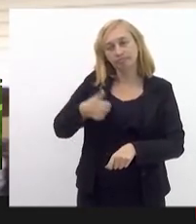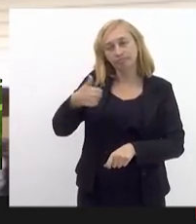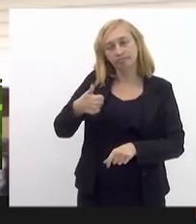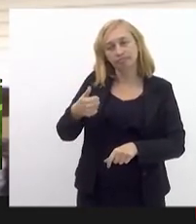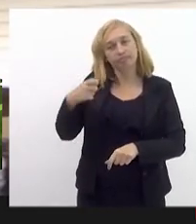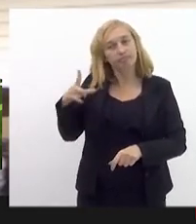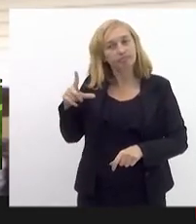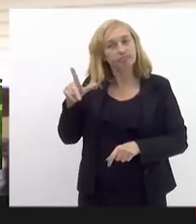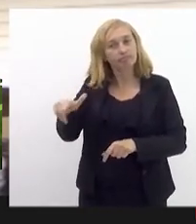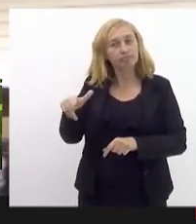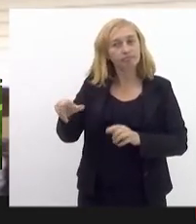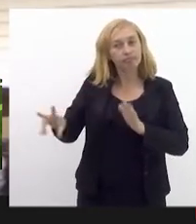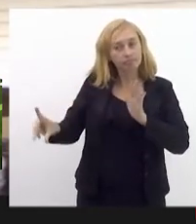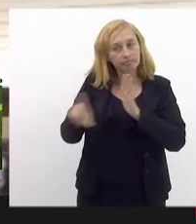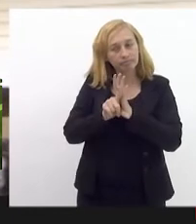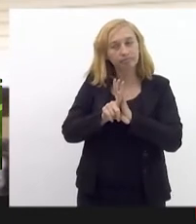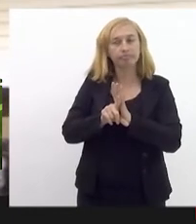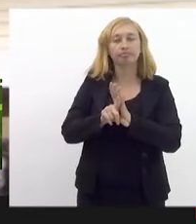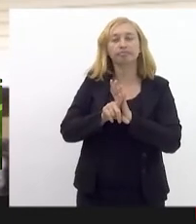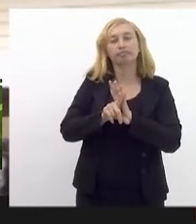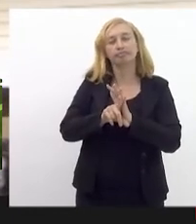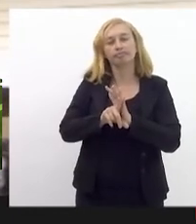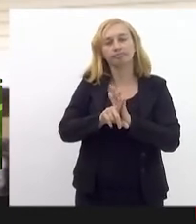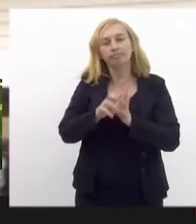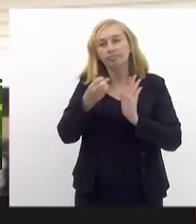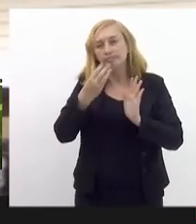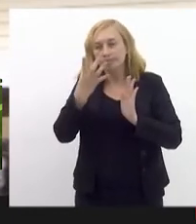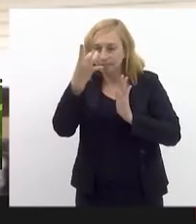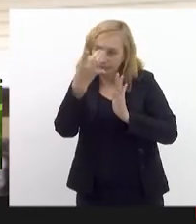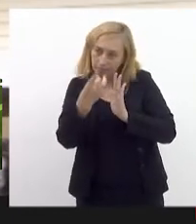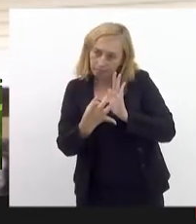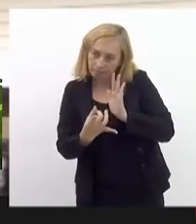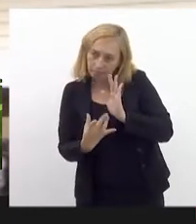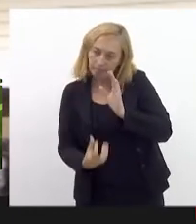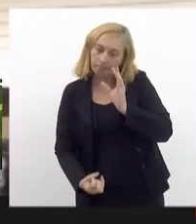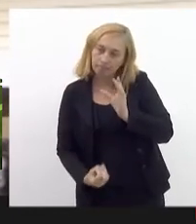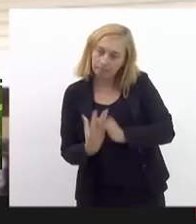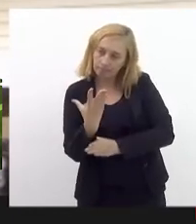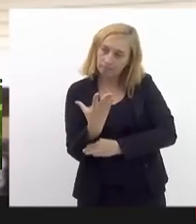que foi, né, muito bem feita, né, lá,